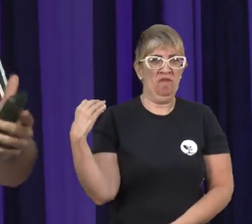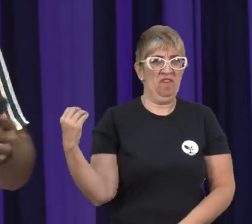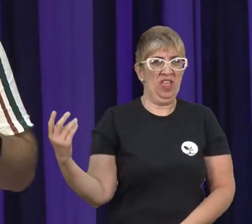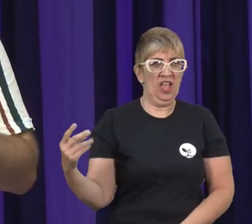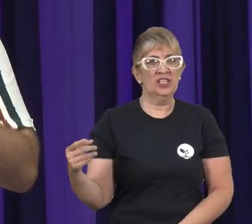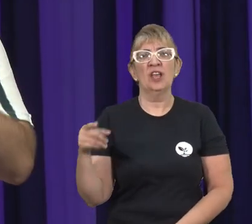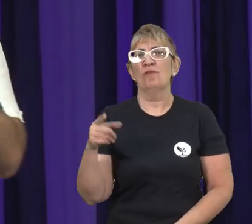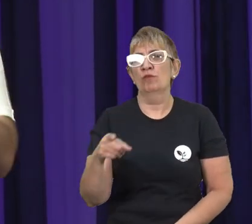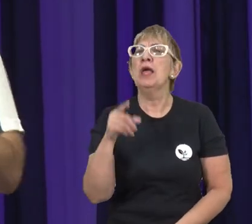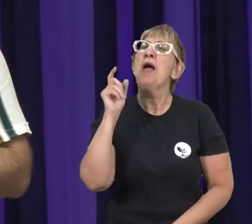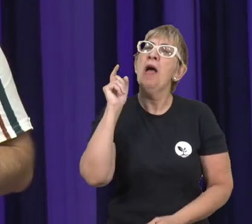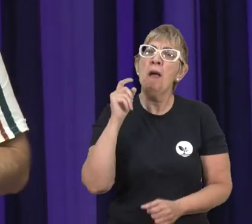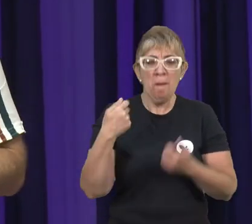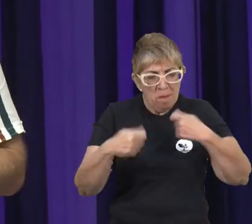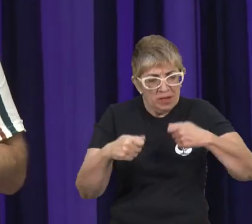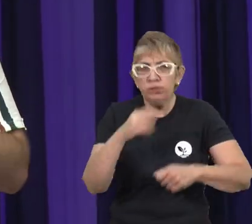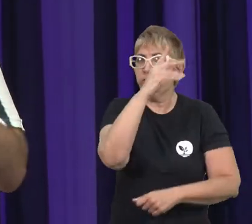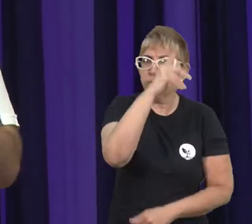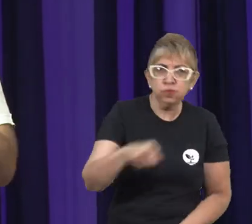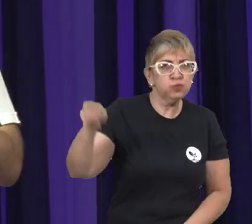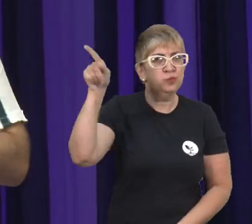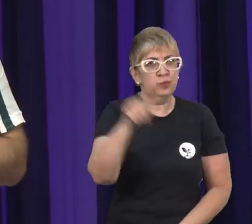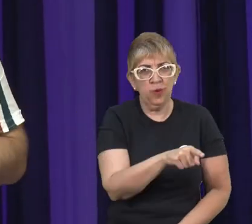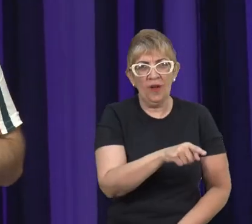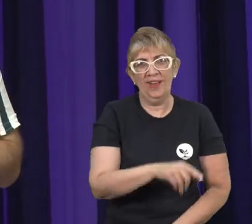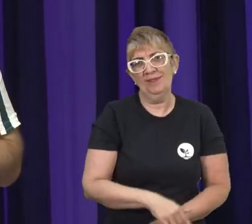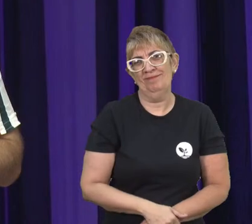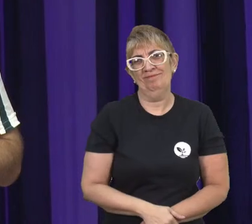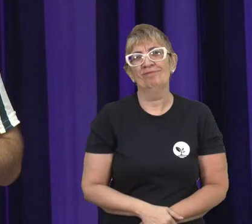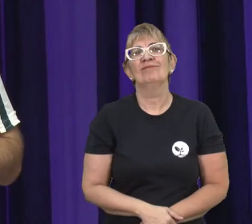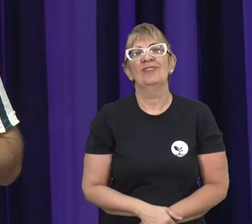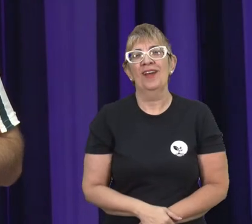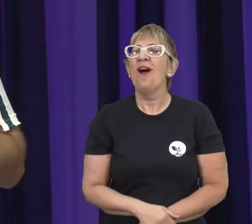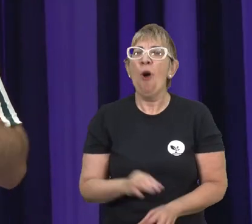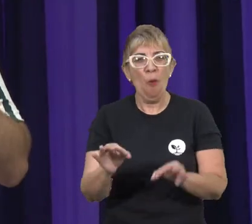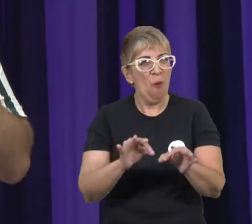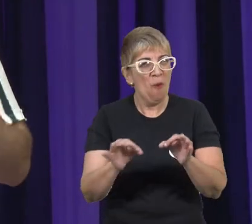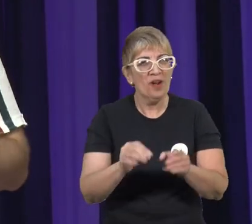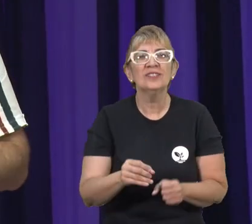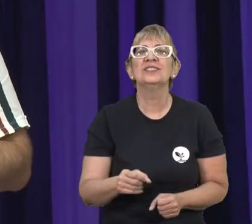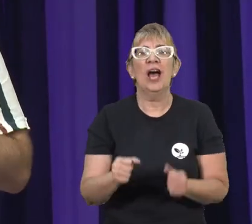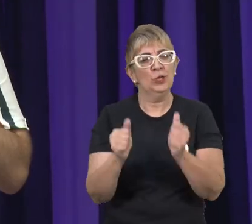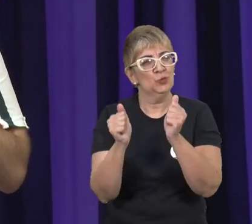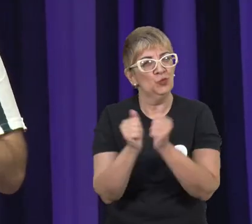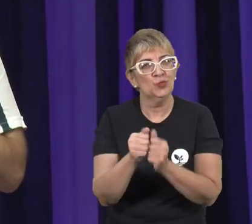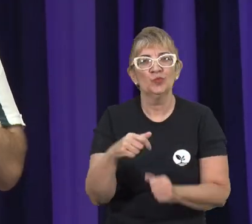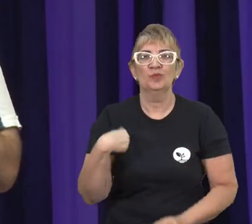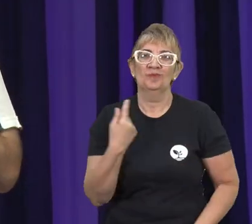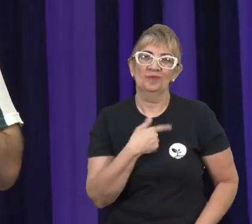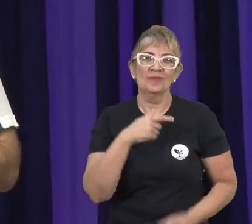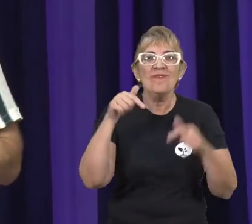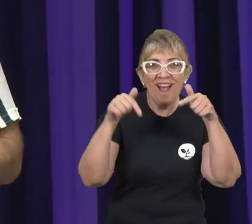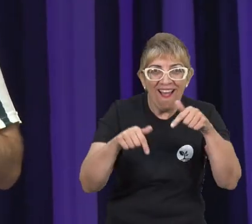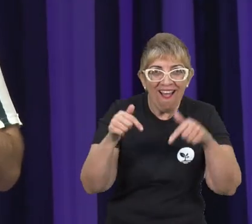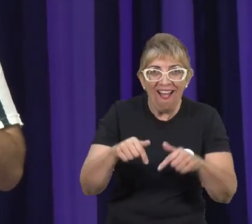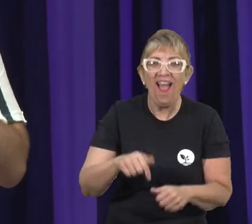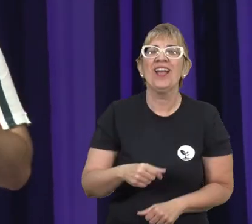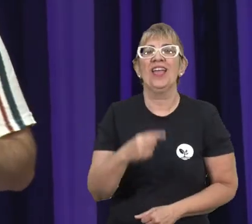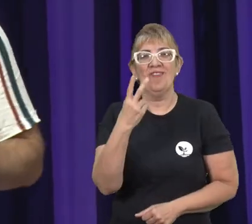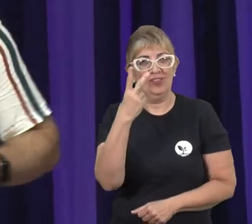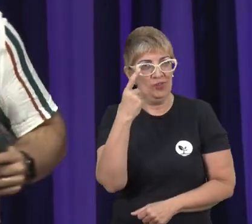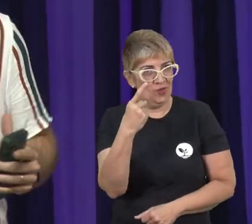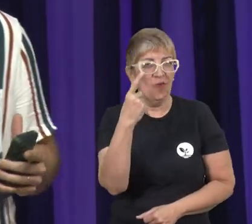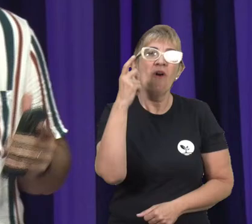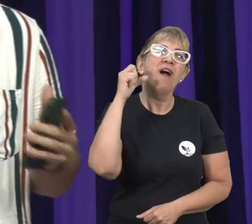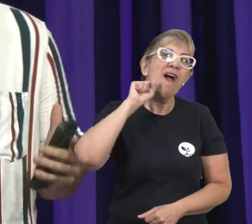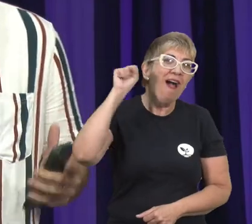você cancelar, de você adiar aquilo que você tem marcado e se organizar para estar aqui conosco neste dia no Viva Vila. Eu gostaria também